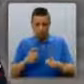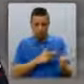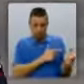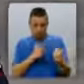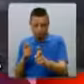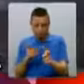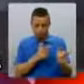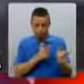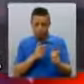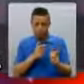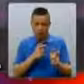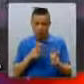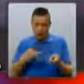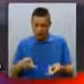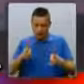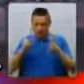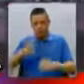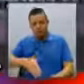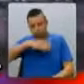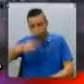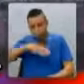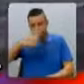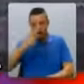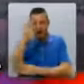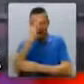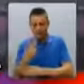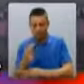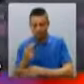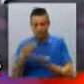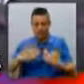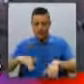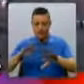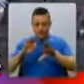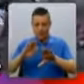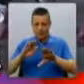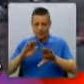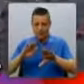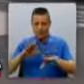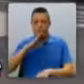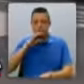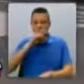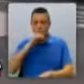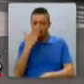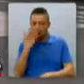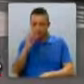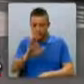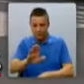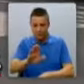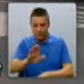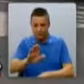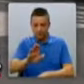sobre blasfémia, liberdade de expressão e arte. Eu vou retirar-me um pouco, está aqui a polícia logo à frente e